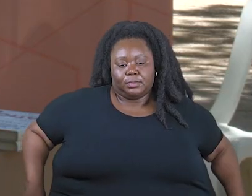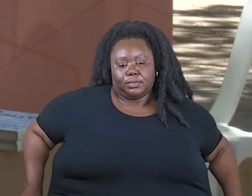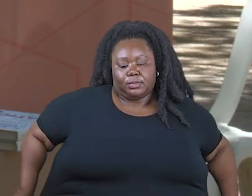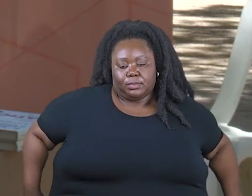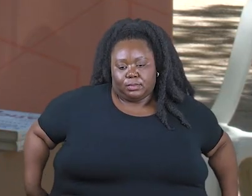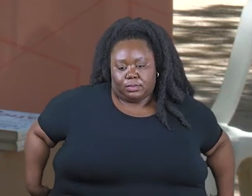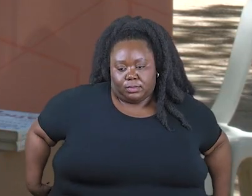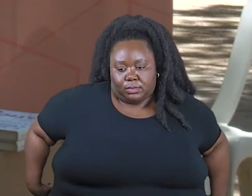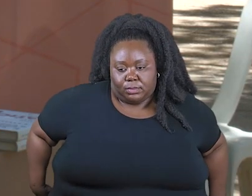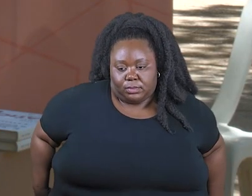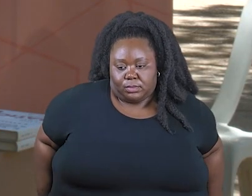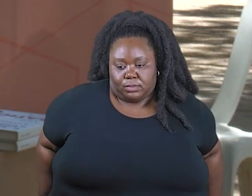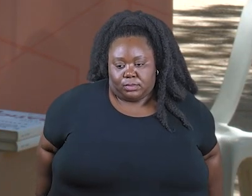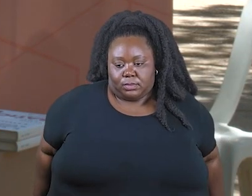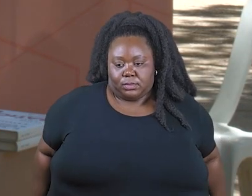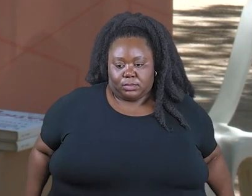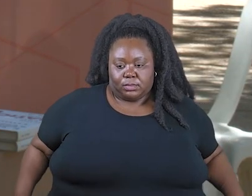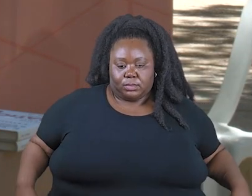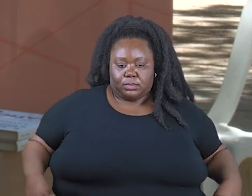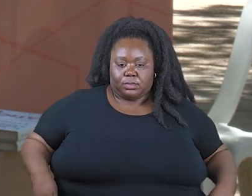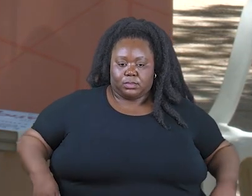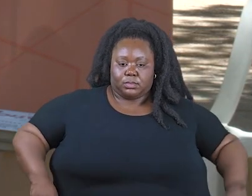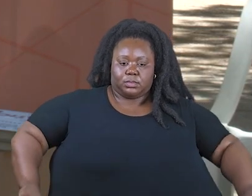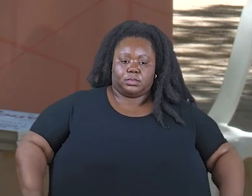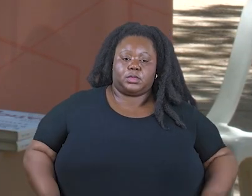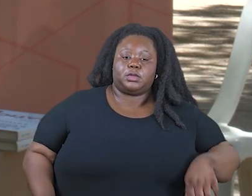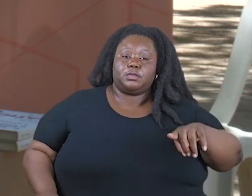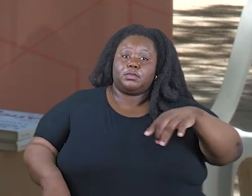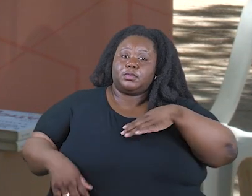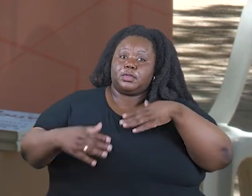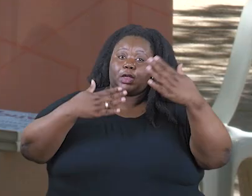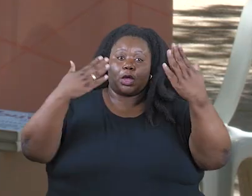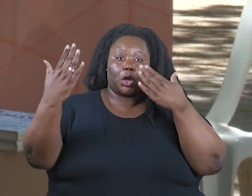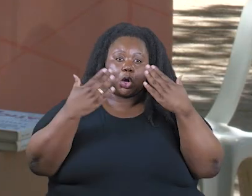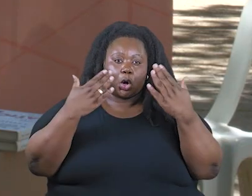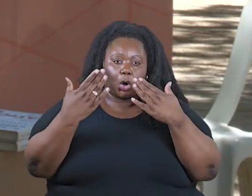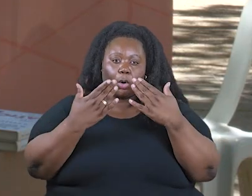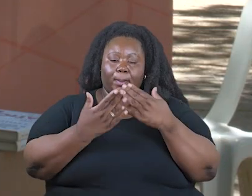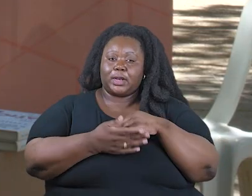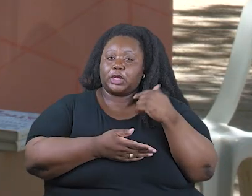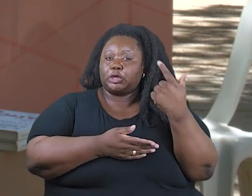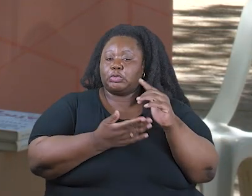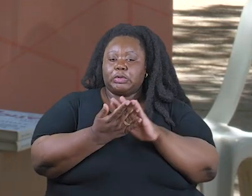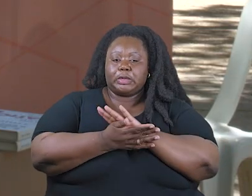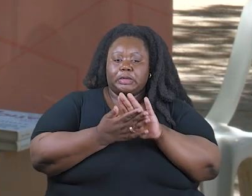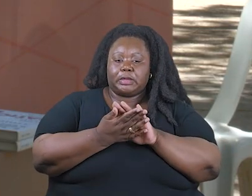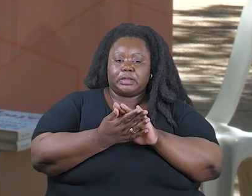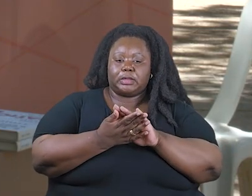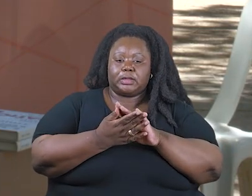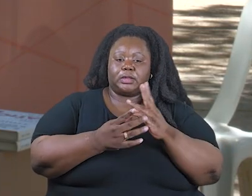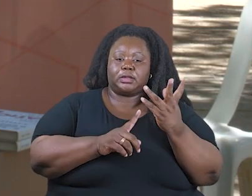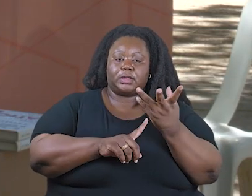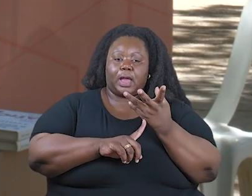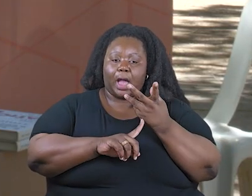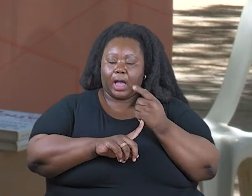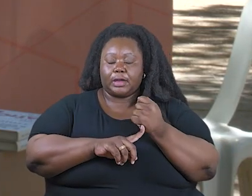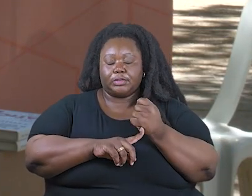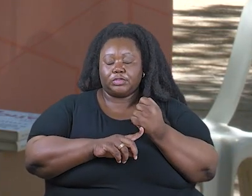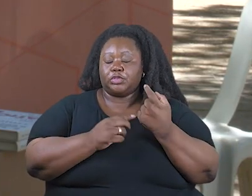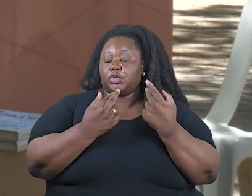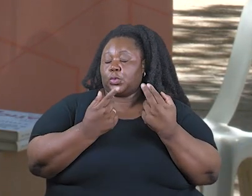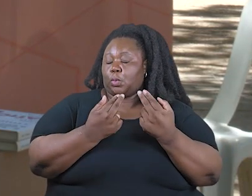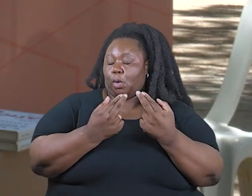você compara o valor de qualquer tipo de bem de consumo, não tem nenhum que valoriza tanto quanto a obra de